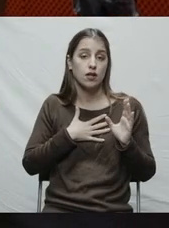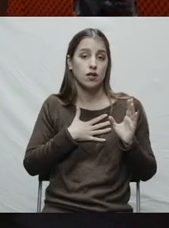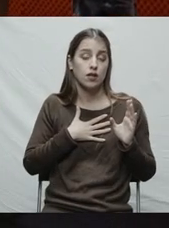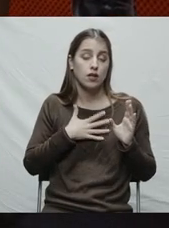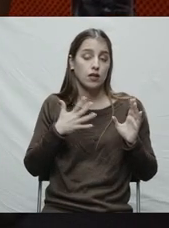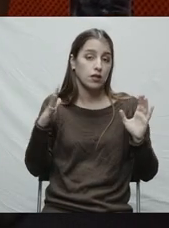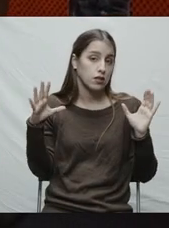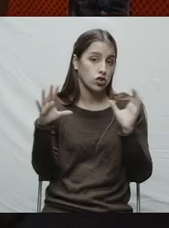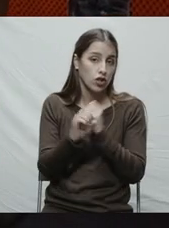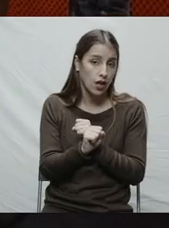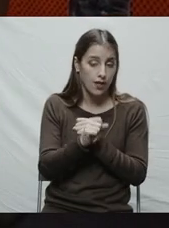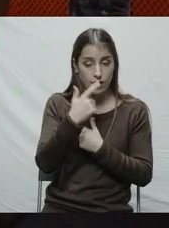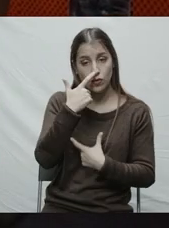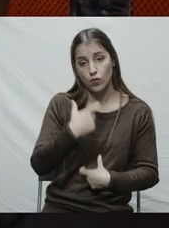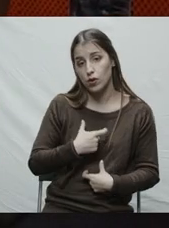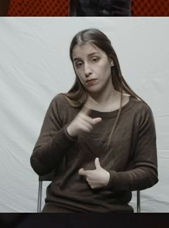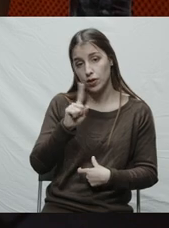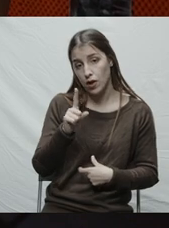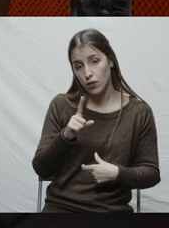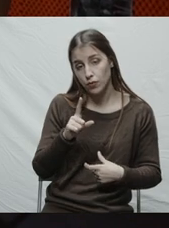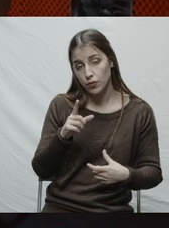E uma coisa inspira a outra. Ou seja,